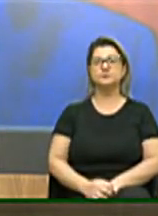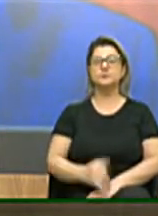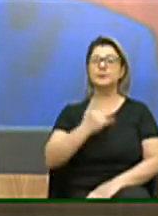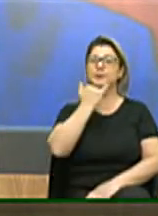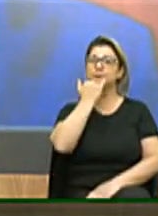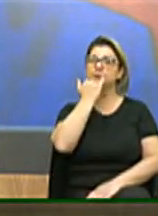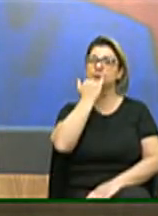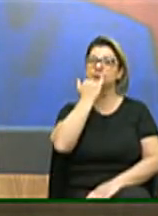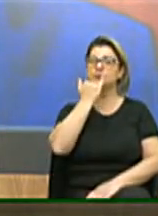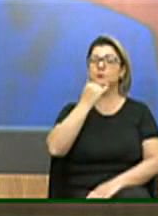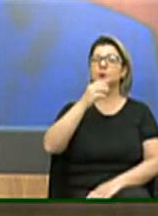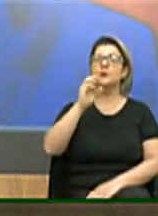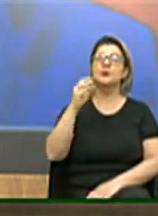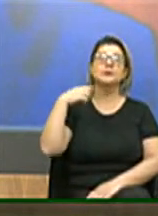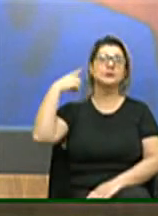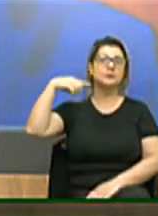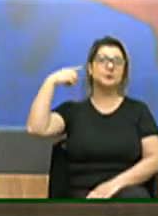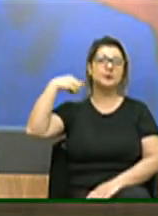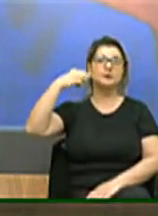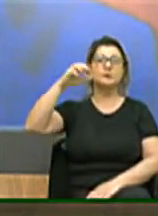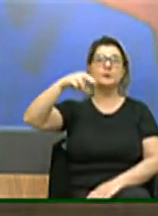Deputado Fernando Marrone.